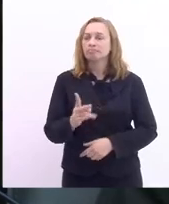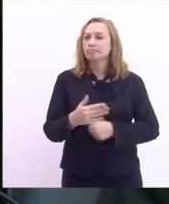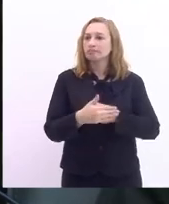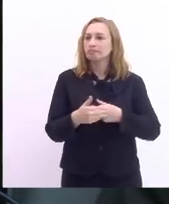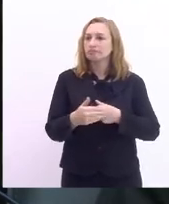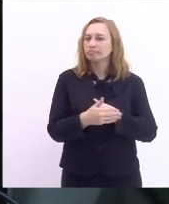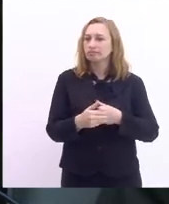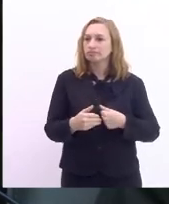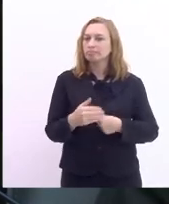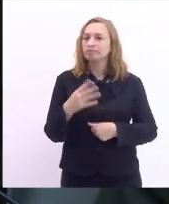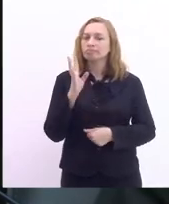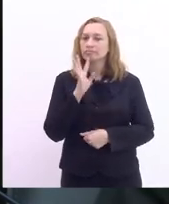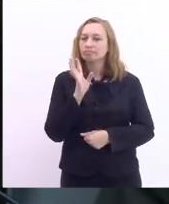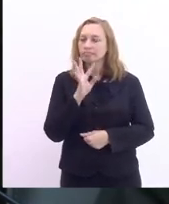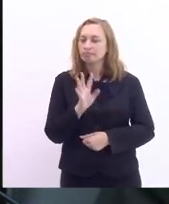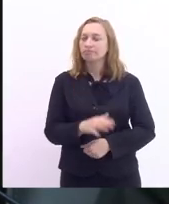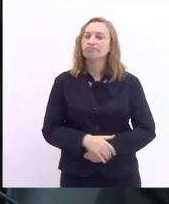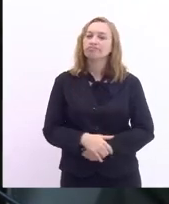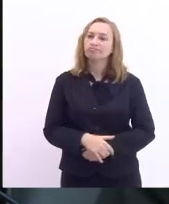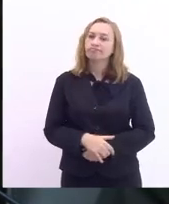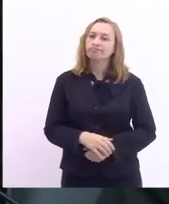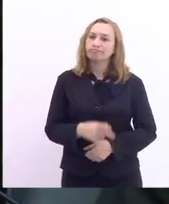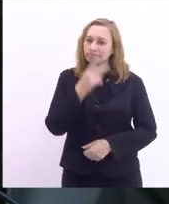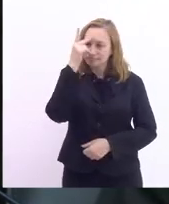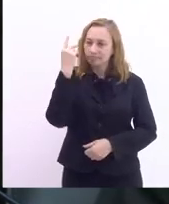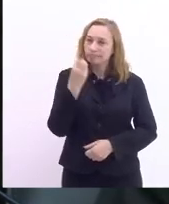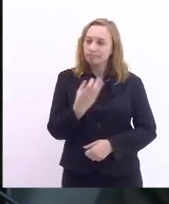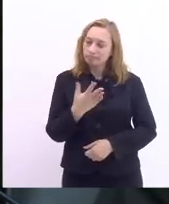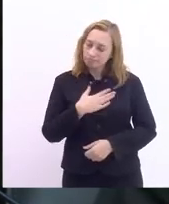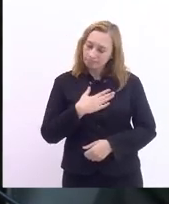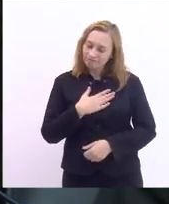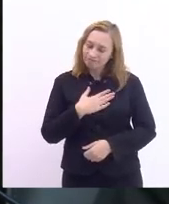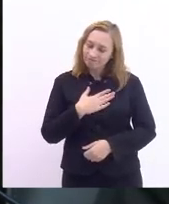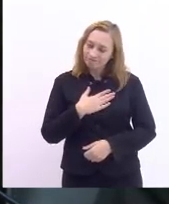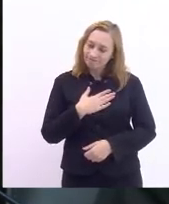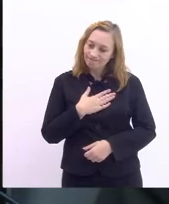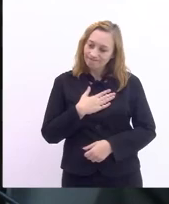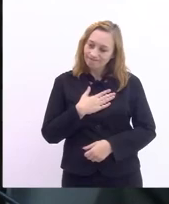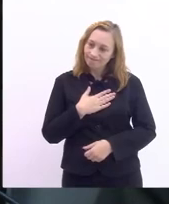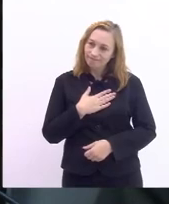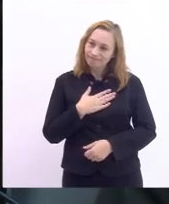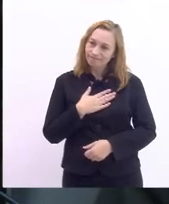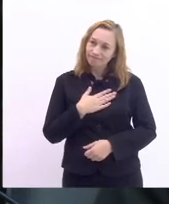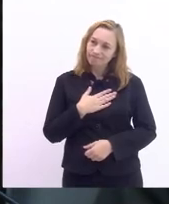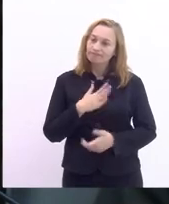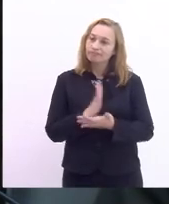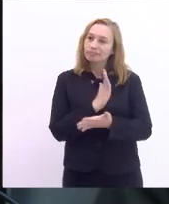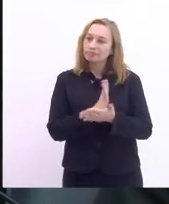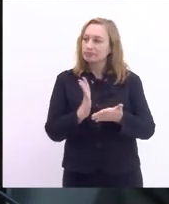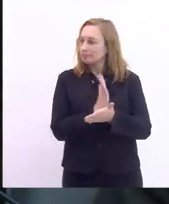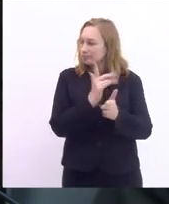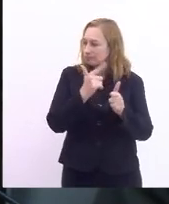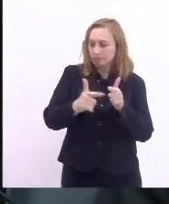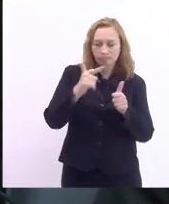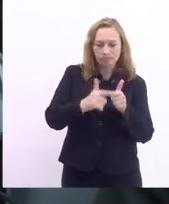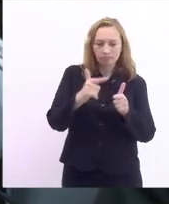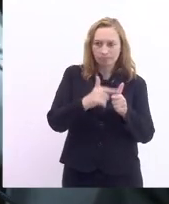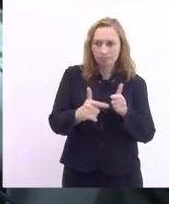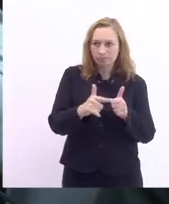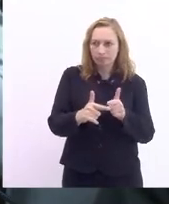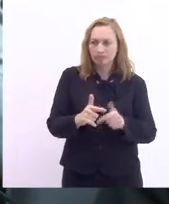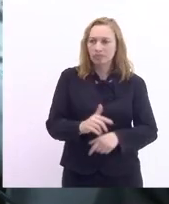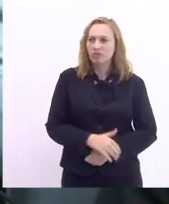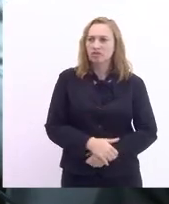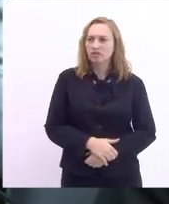teve um carinho bacana sempre foi gente boa comigo e para comigo a gente tá aí com alguns problemas o Luiz Sérgio